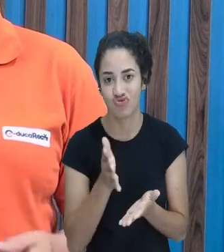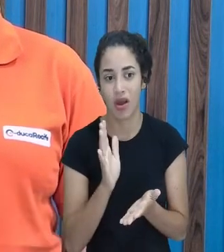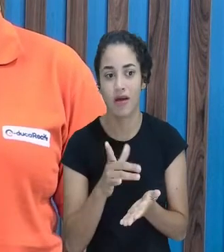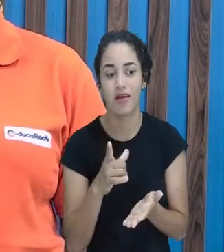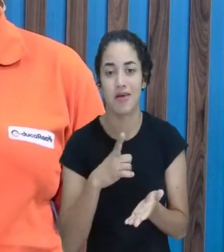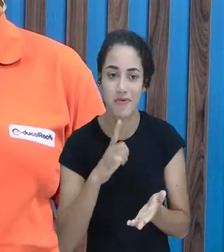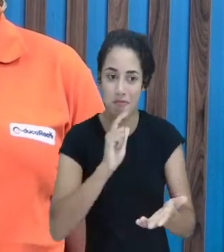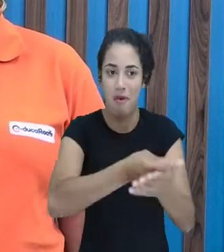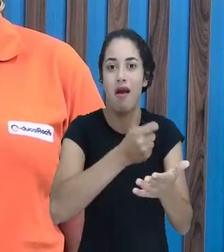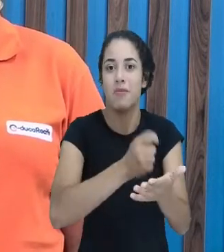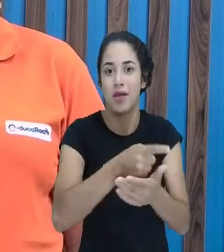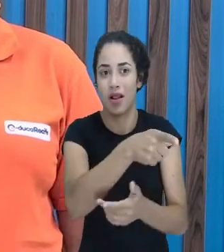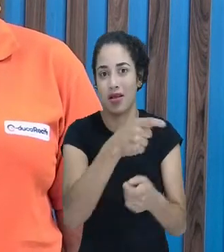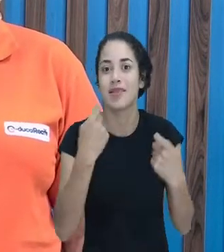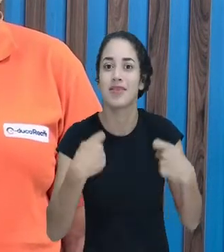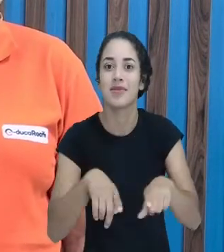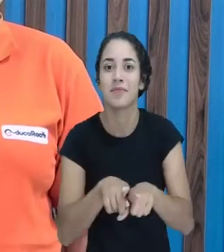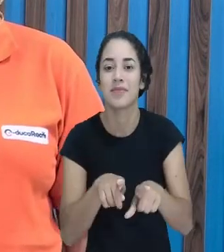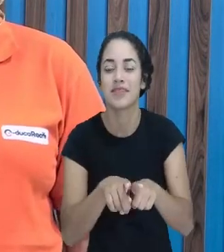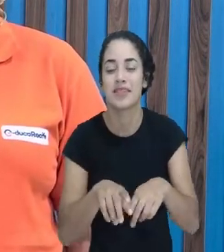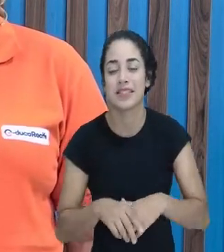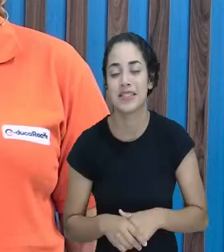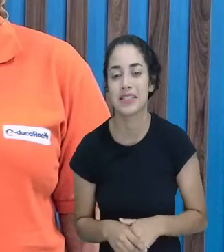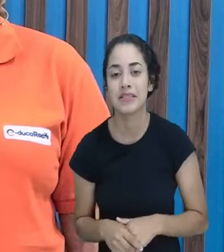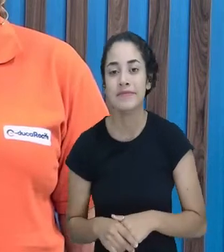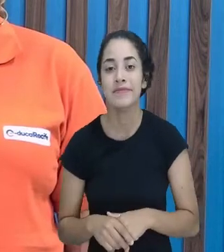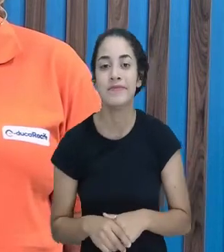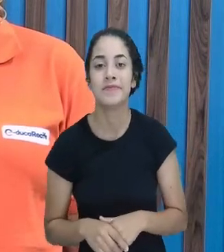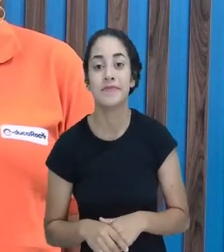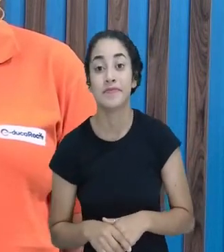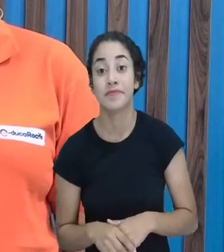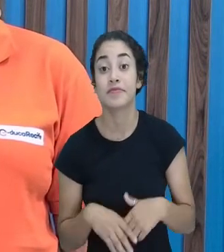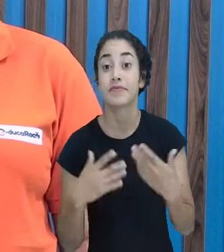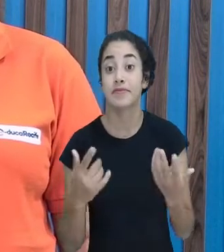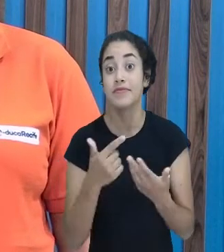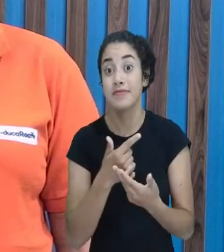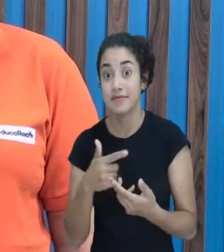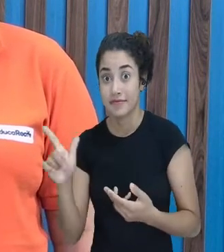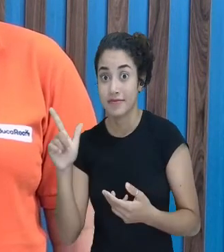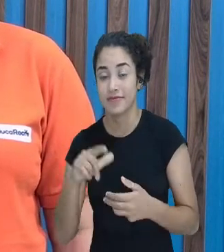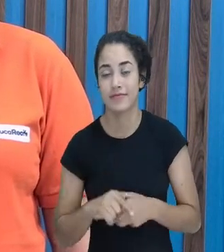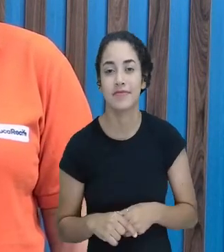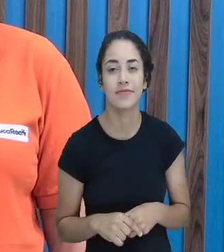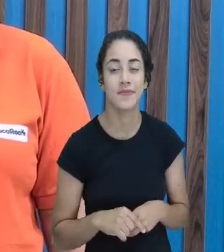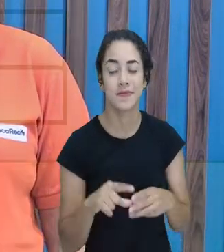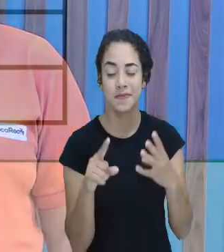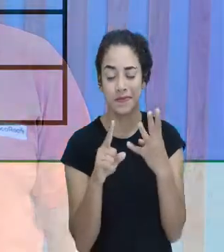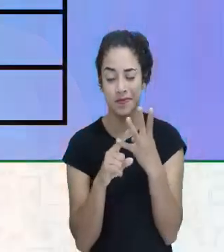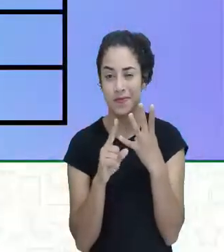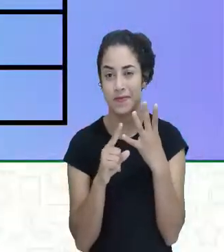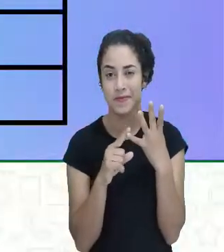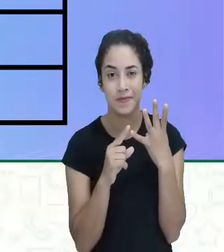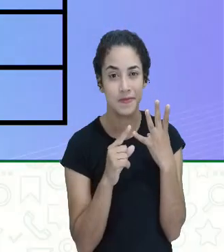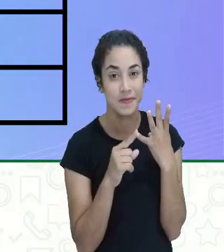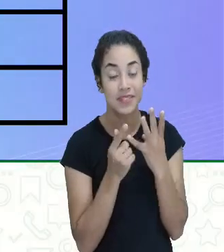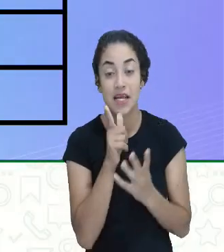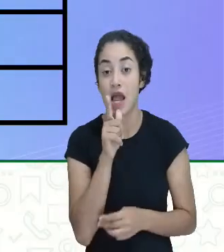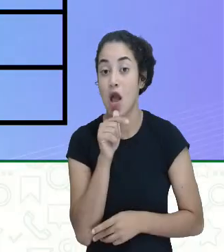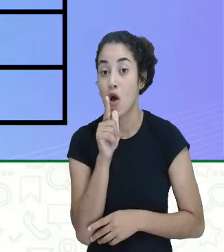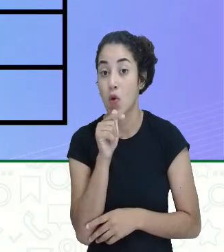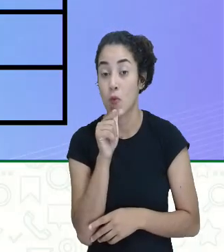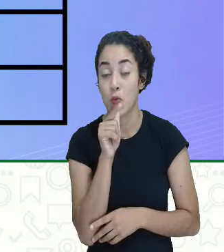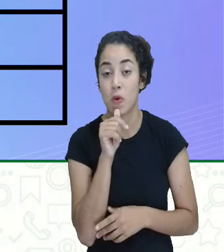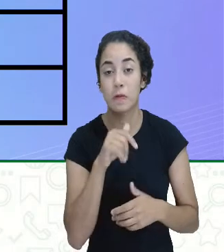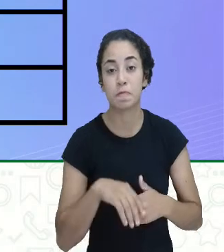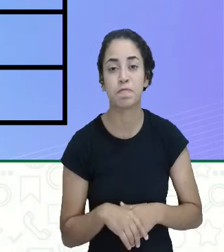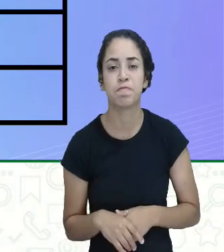disso, tá? E a próxima vai ser a água, olha